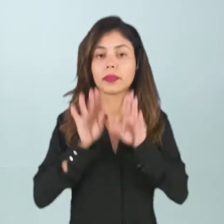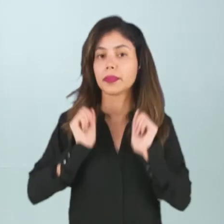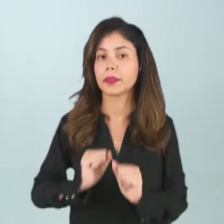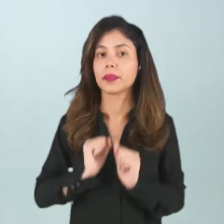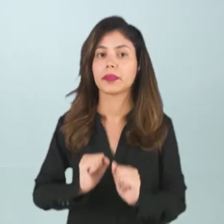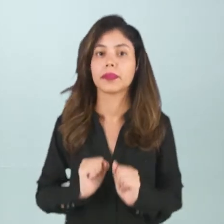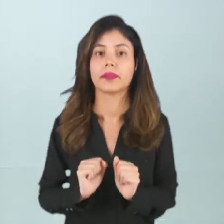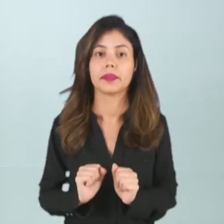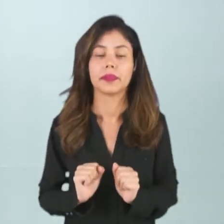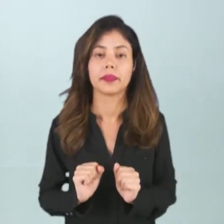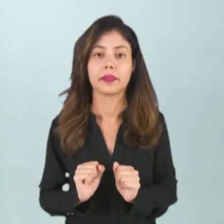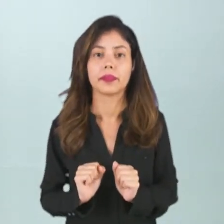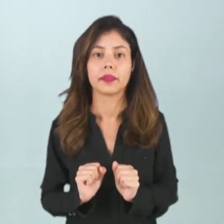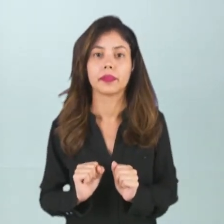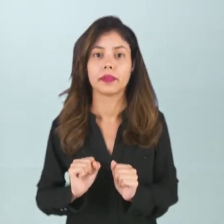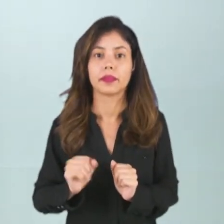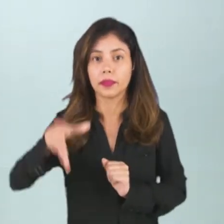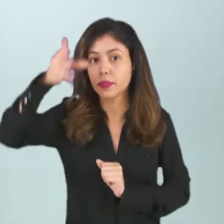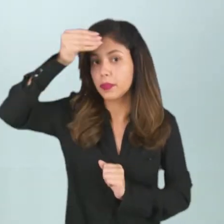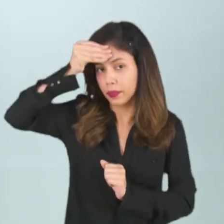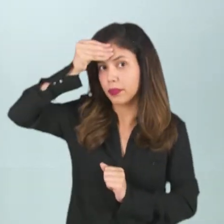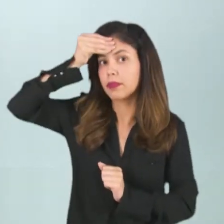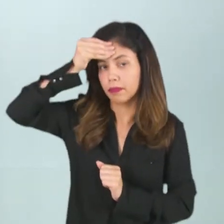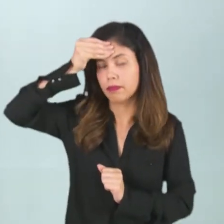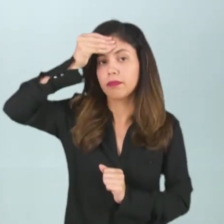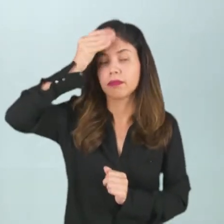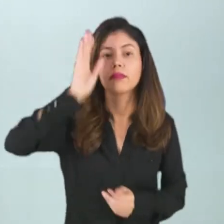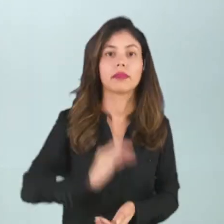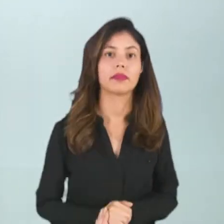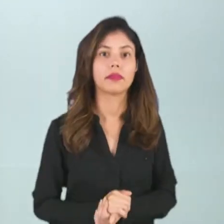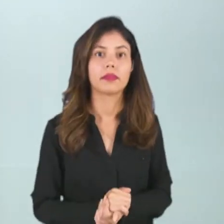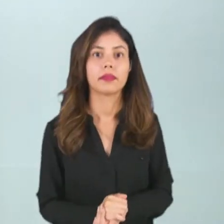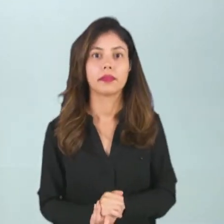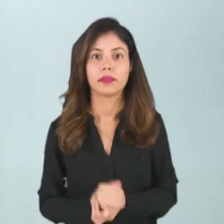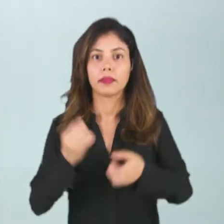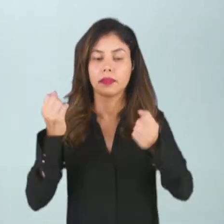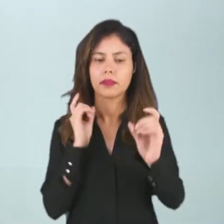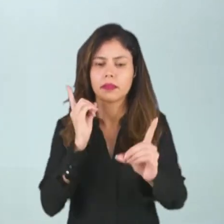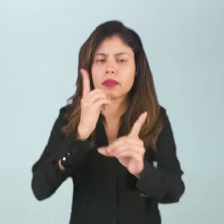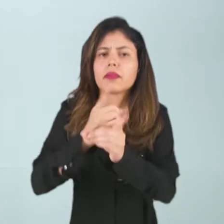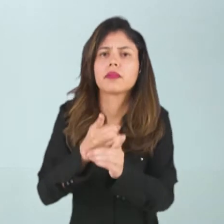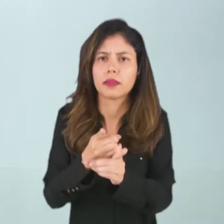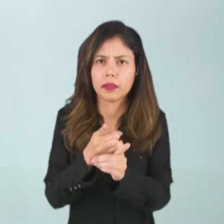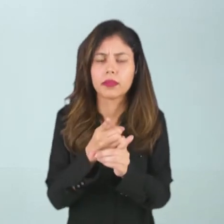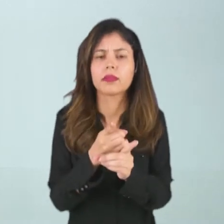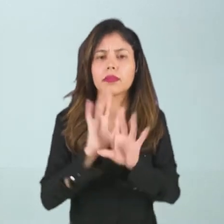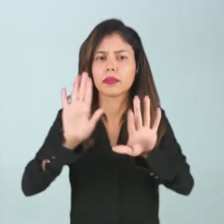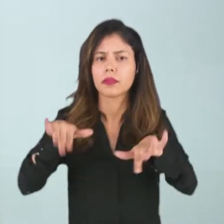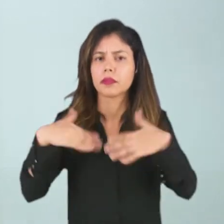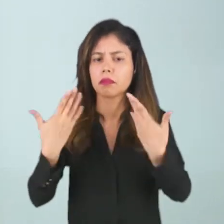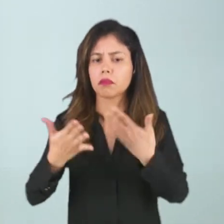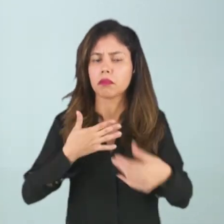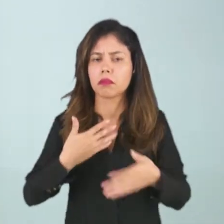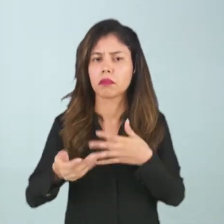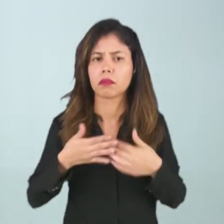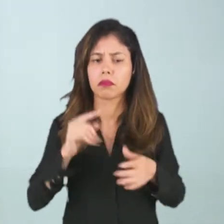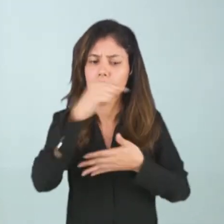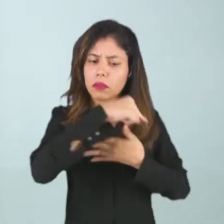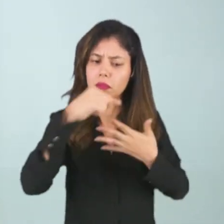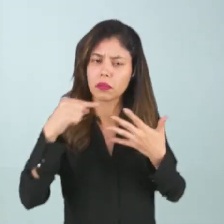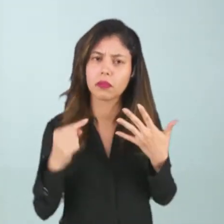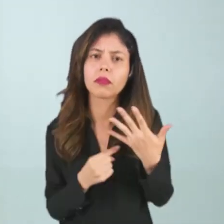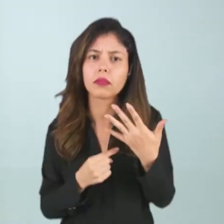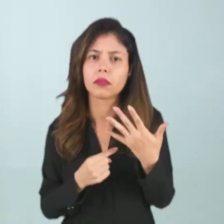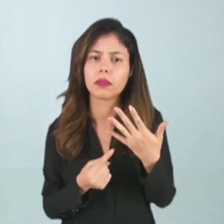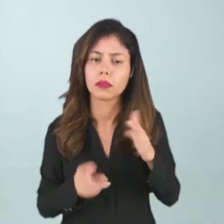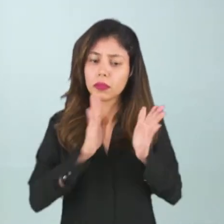nós podemos fixar uma generalização para descobrirmos qualquer